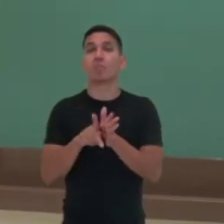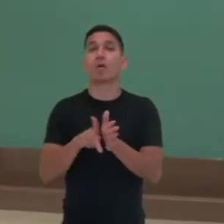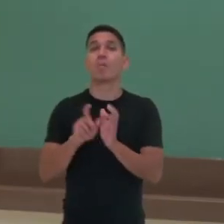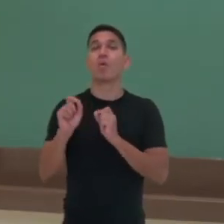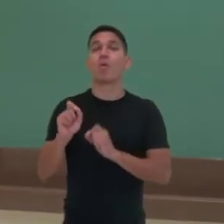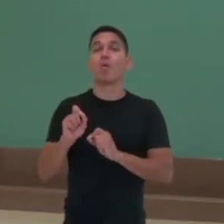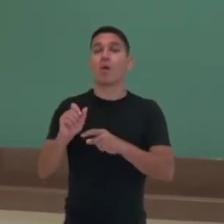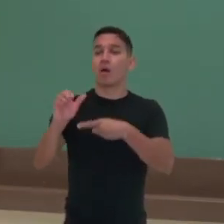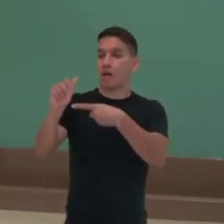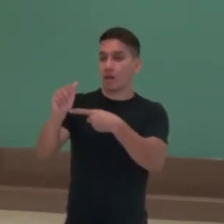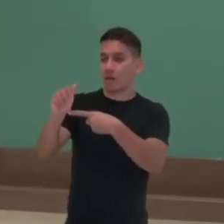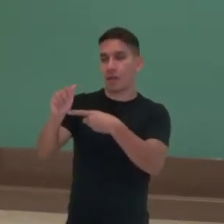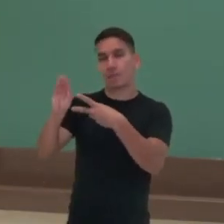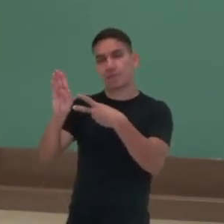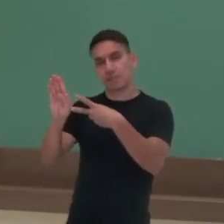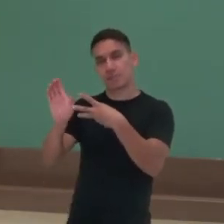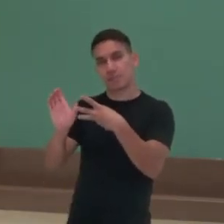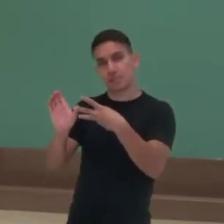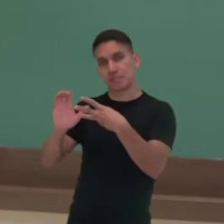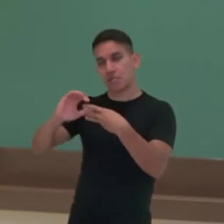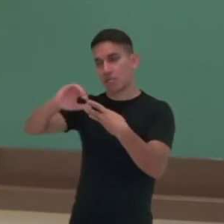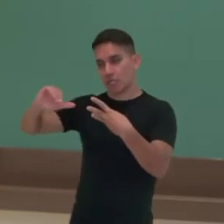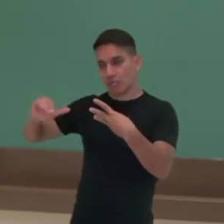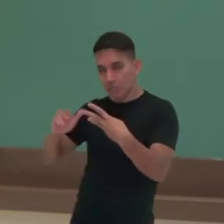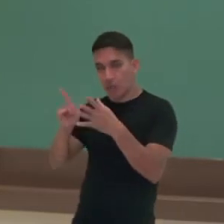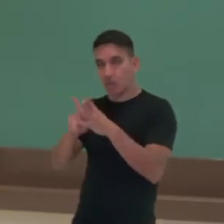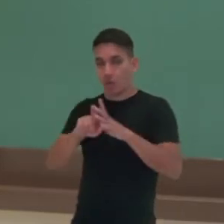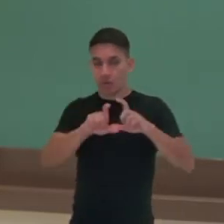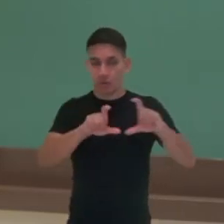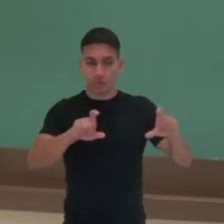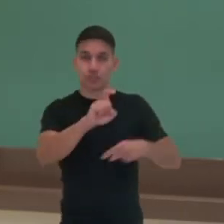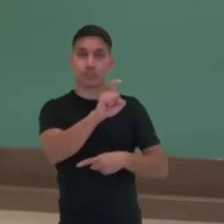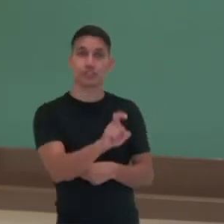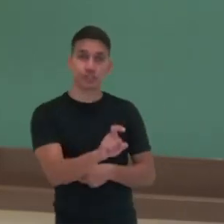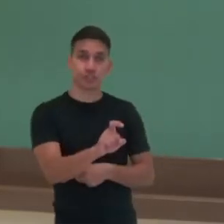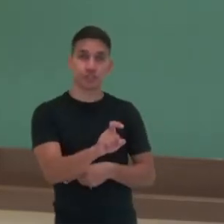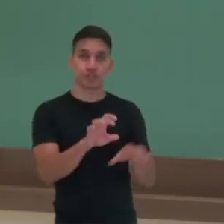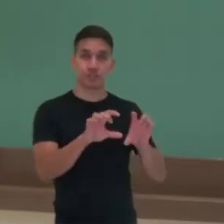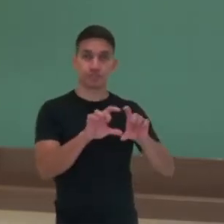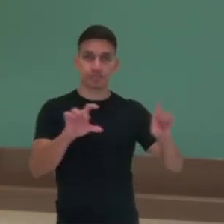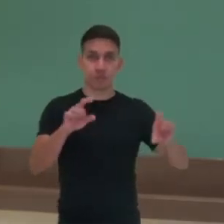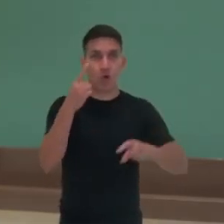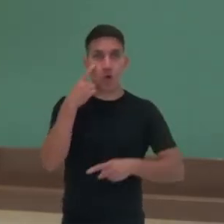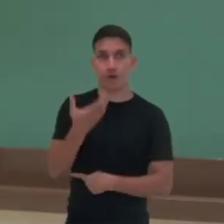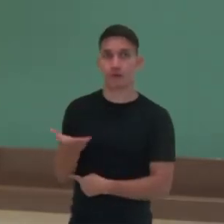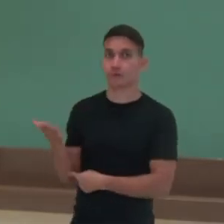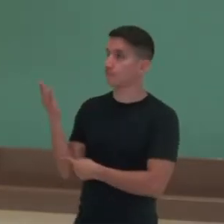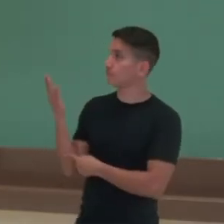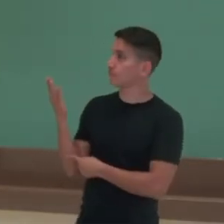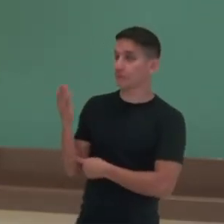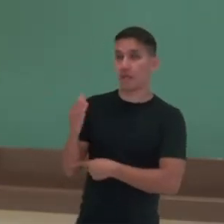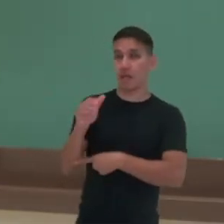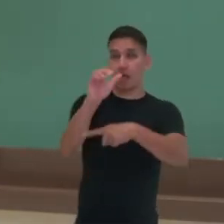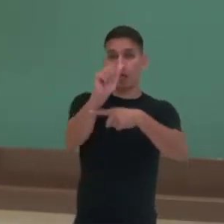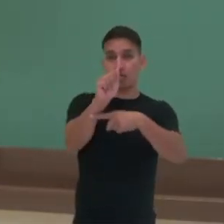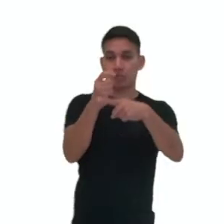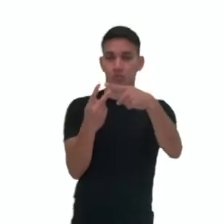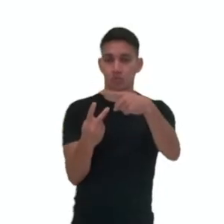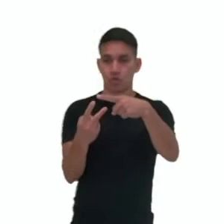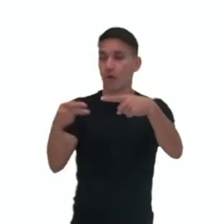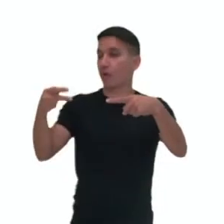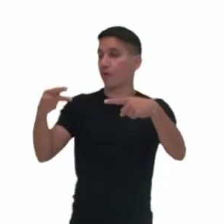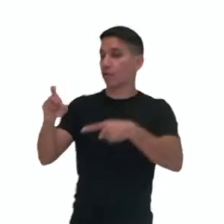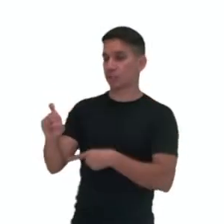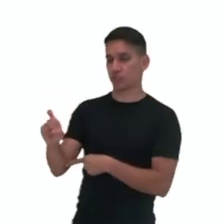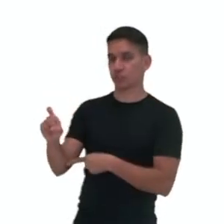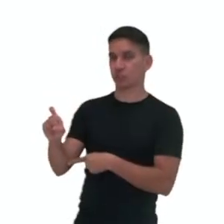meu A, B e C em função de x. Então, veja, A sobre 2 é igual a